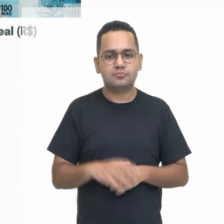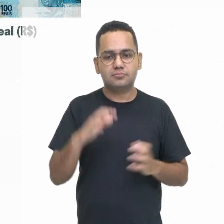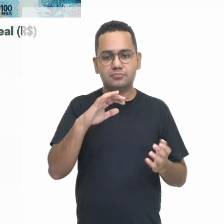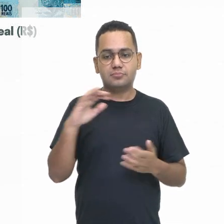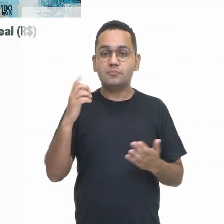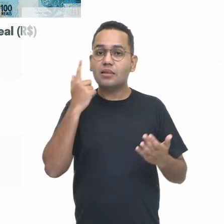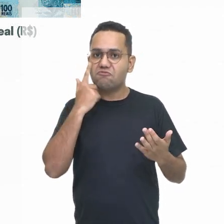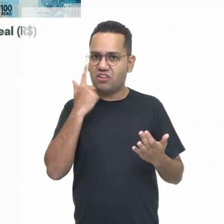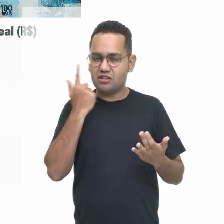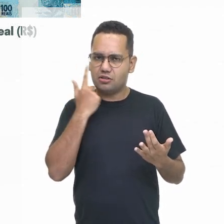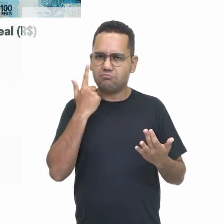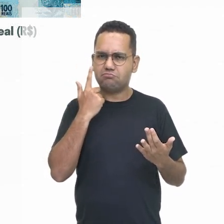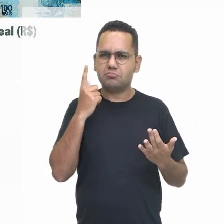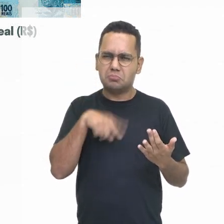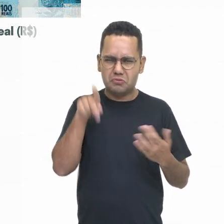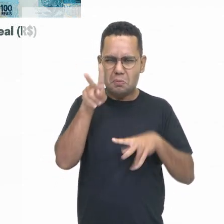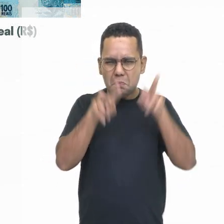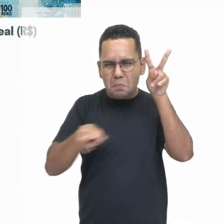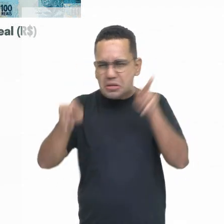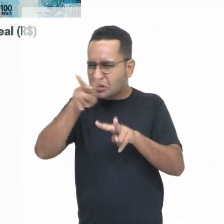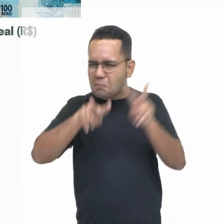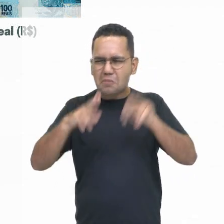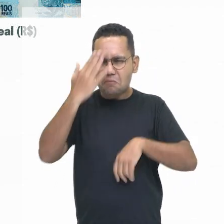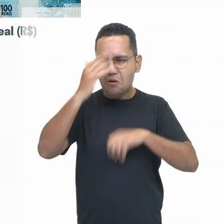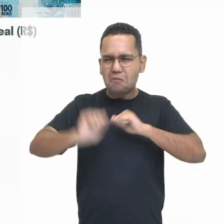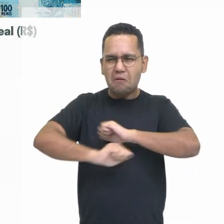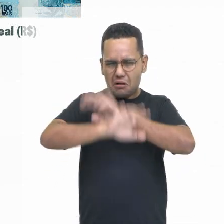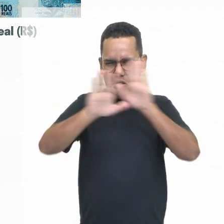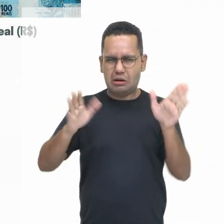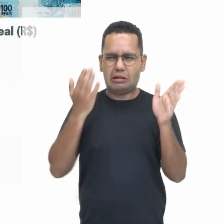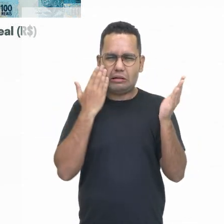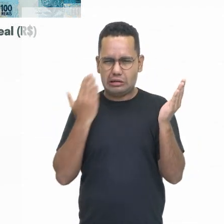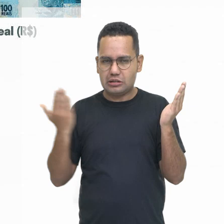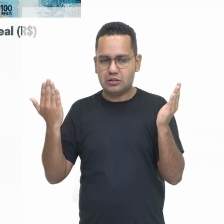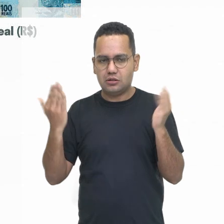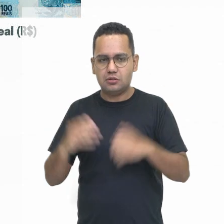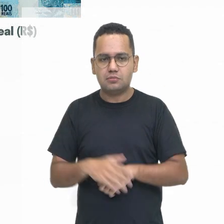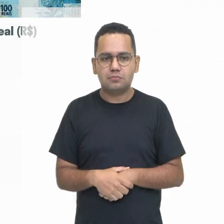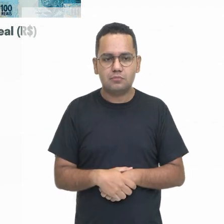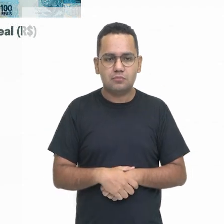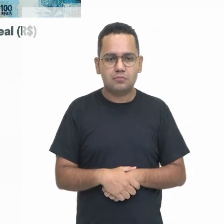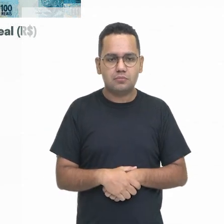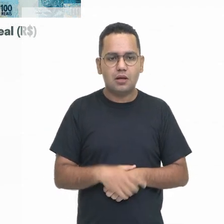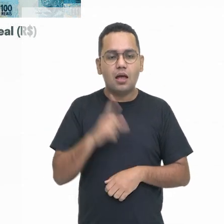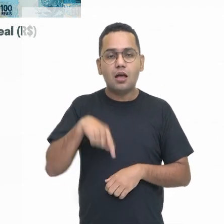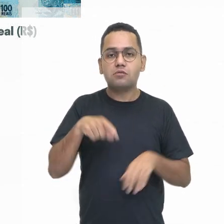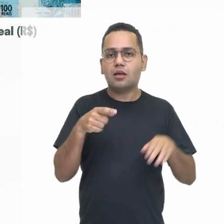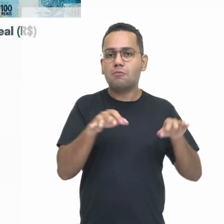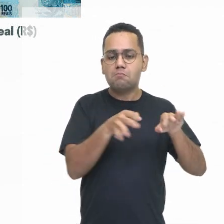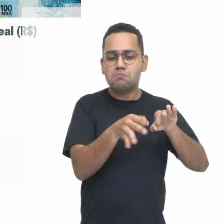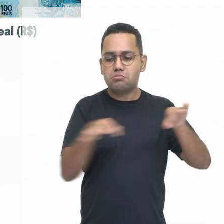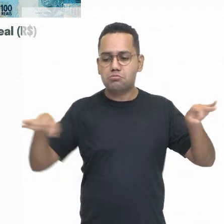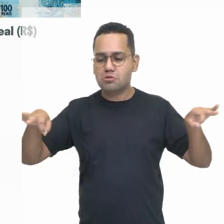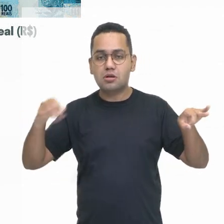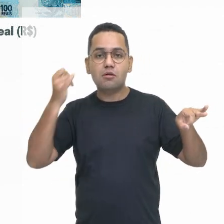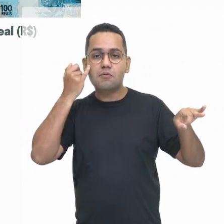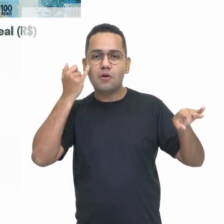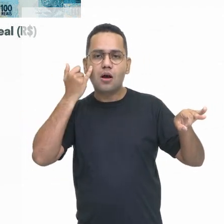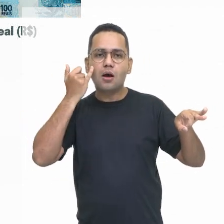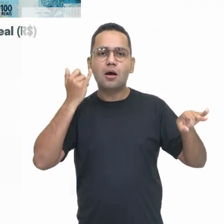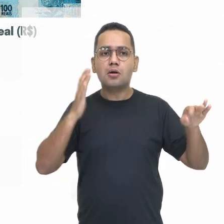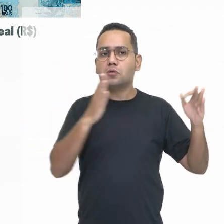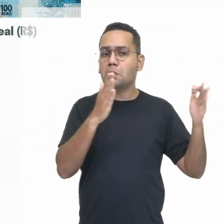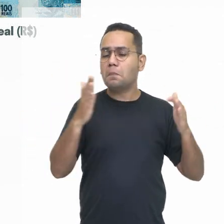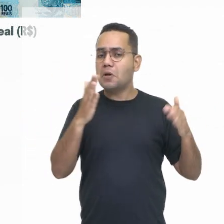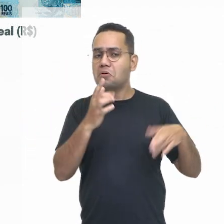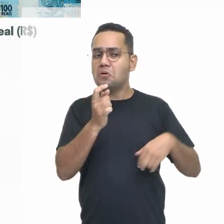né, materializado, essa é a linha do tempo, né, das moedas brasileiras, tá